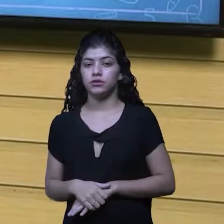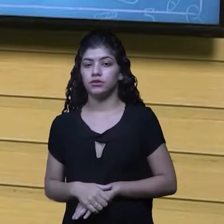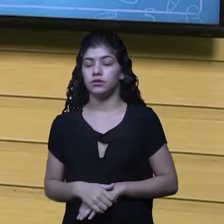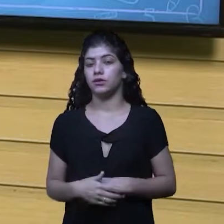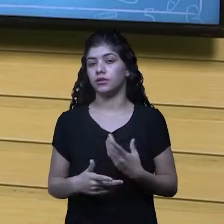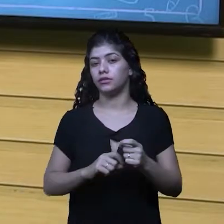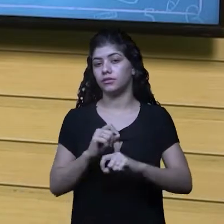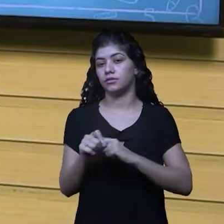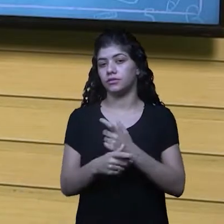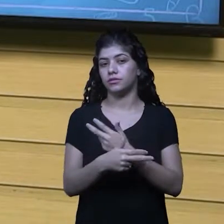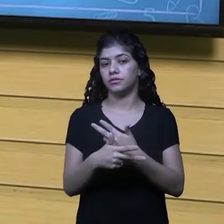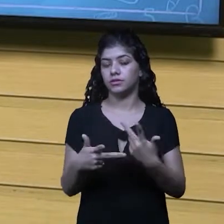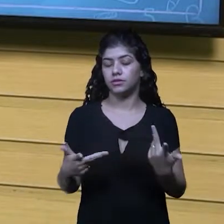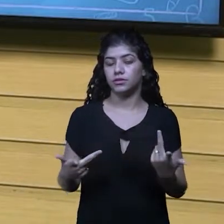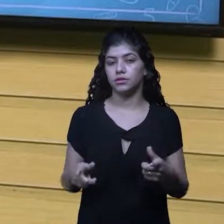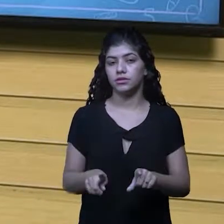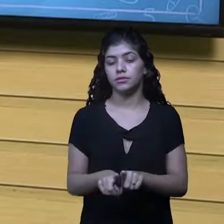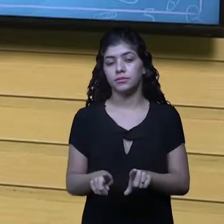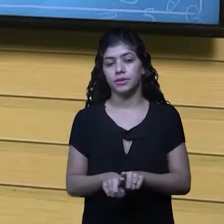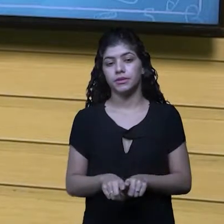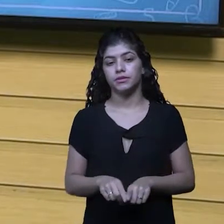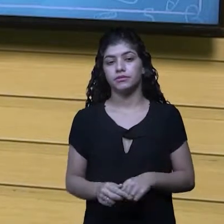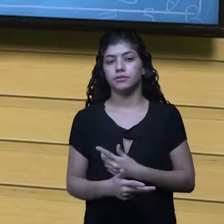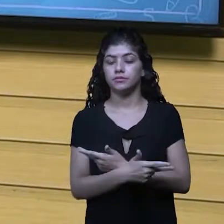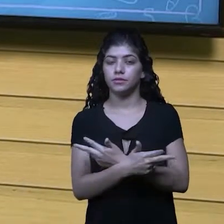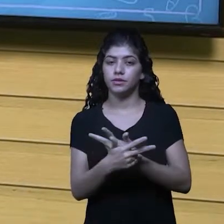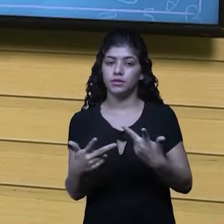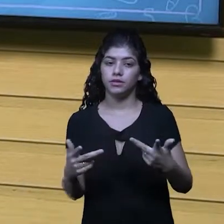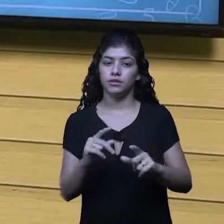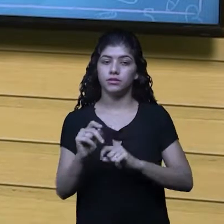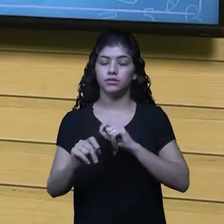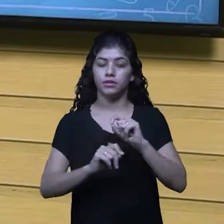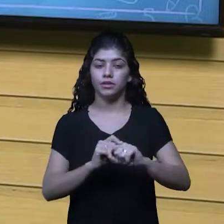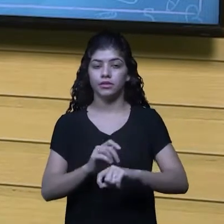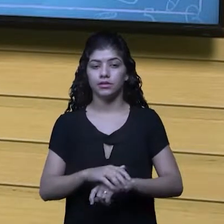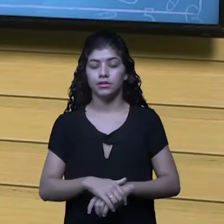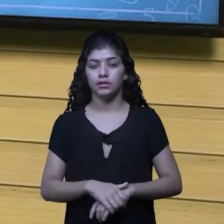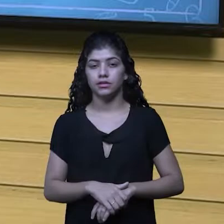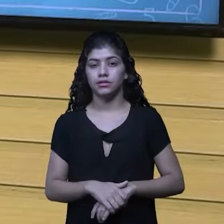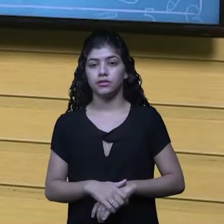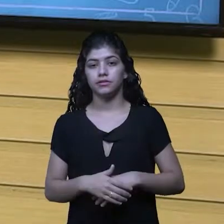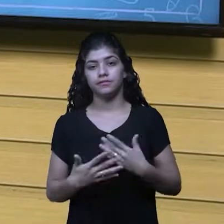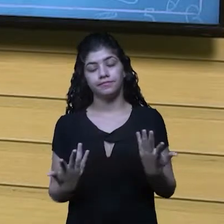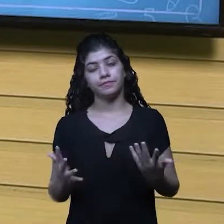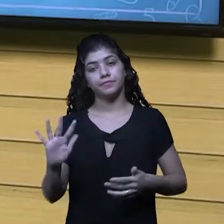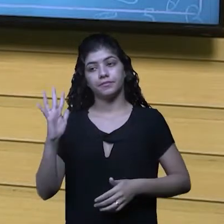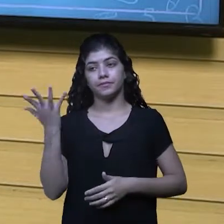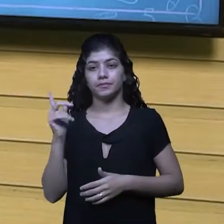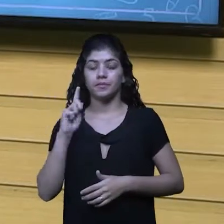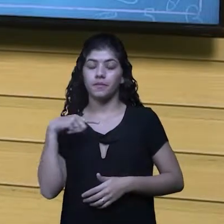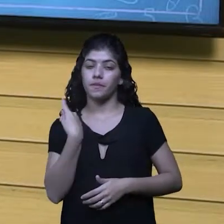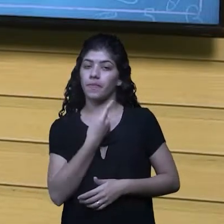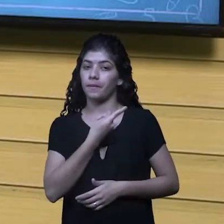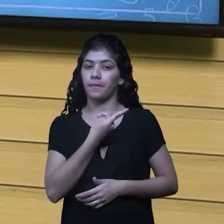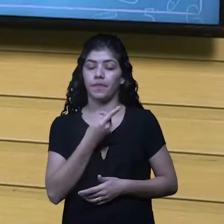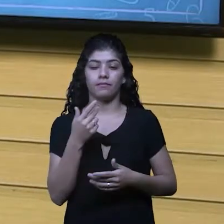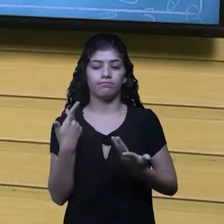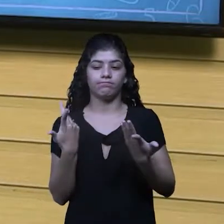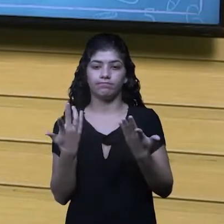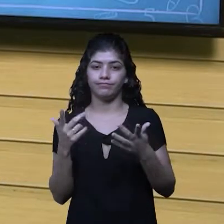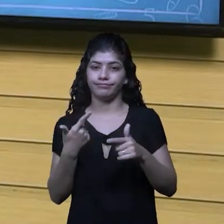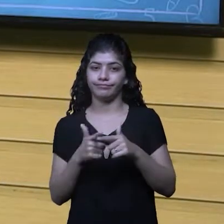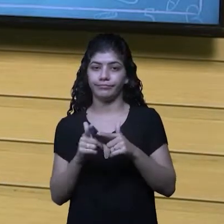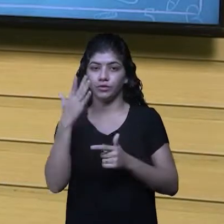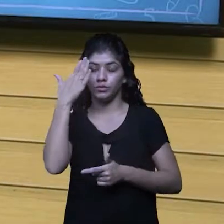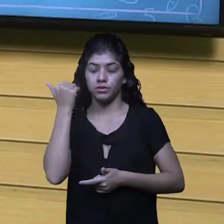instrumentos, por diferentes ações, por diferentes causas que a gente não consegue evitar.